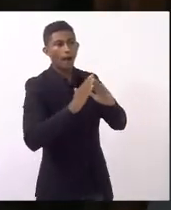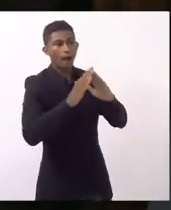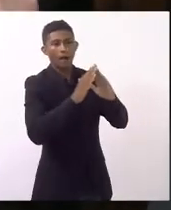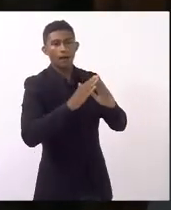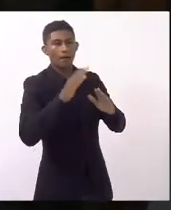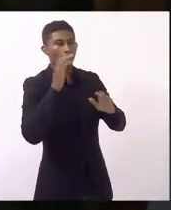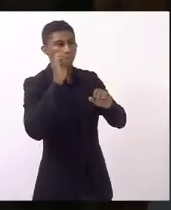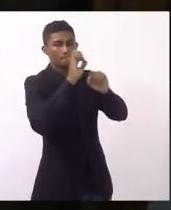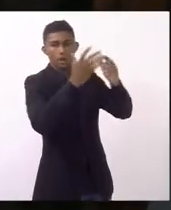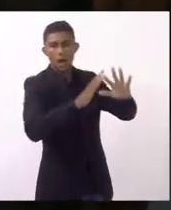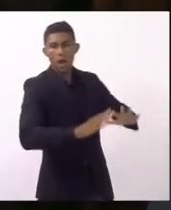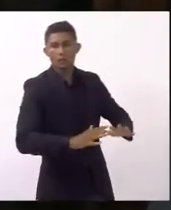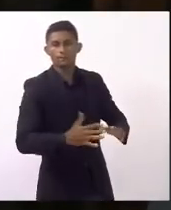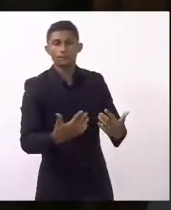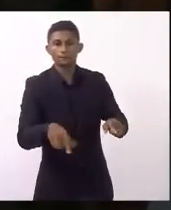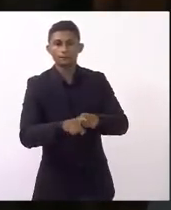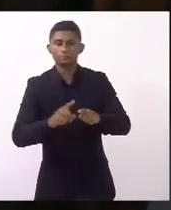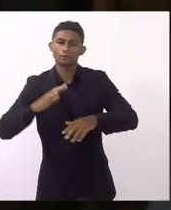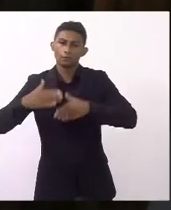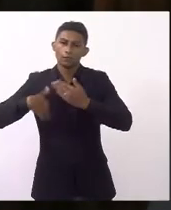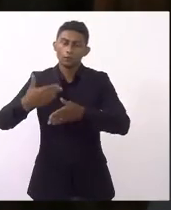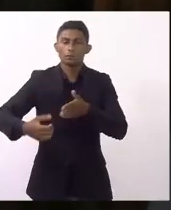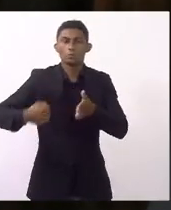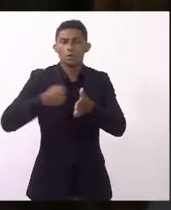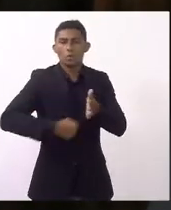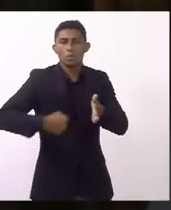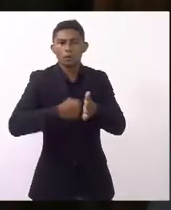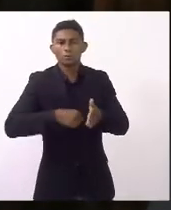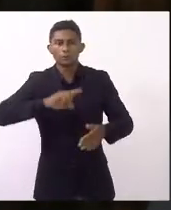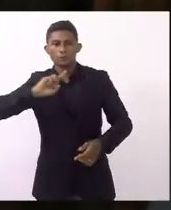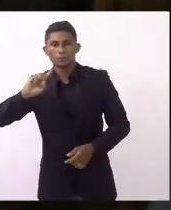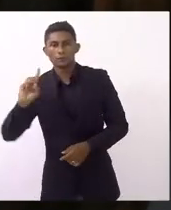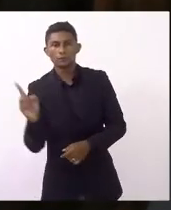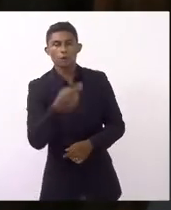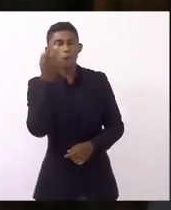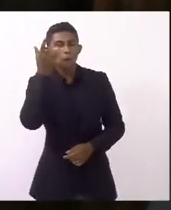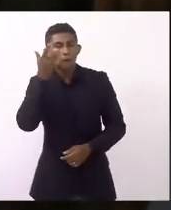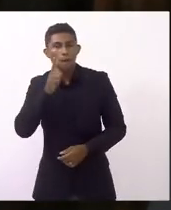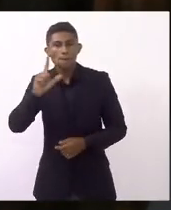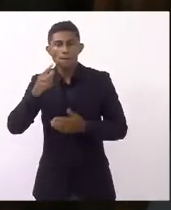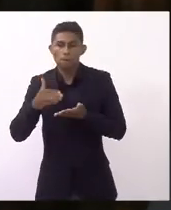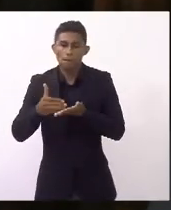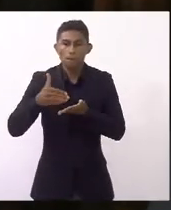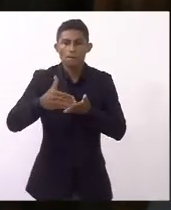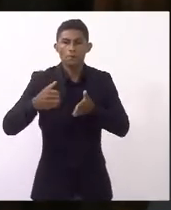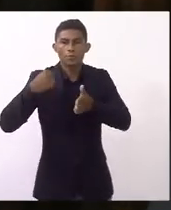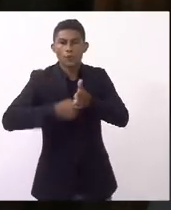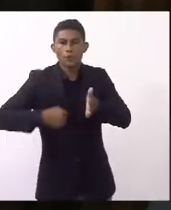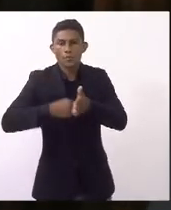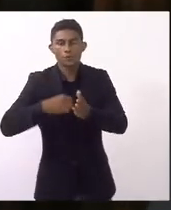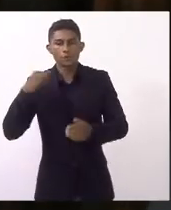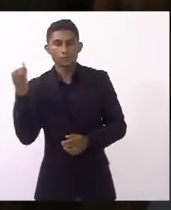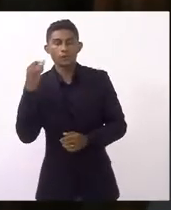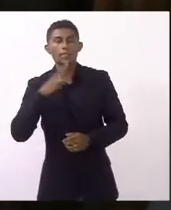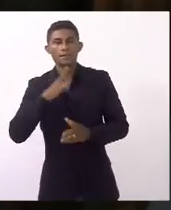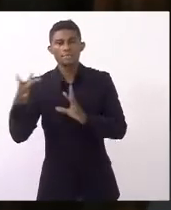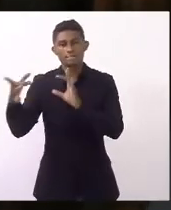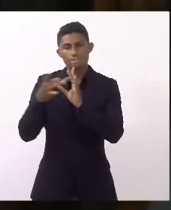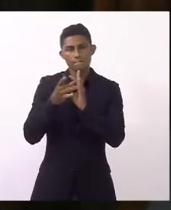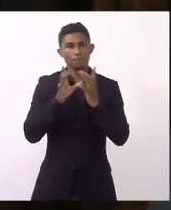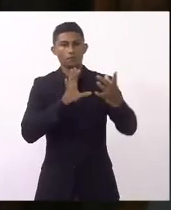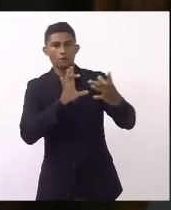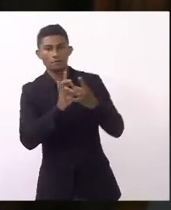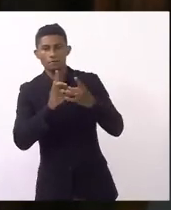e na sequência daquela luta com mainha de Nanã a gente começou uma luta fundamental com muitos parceiros e parceiras